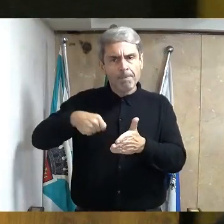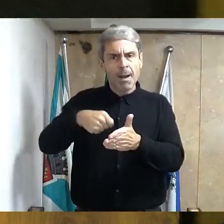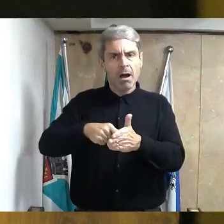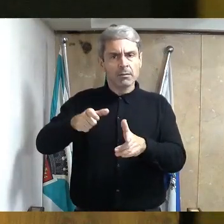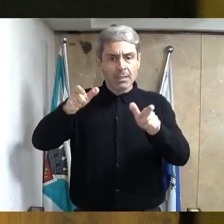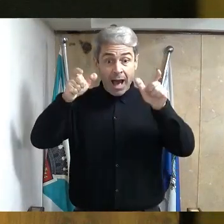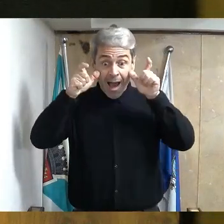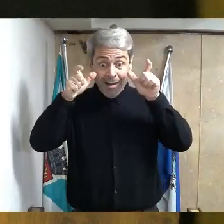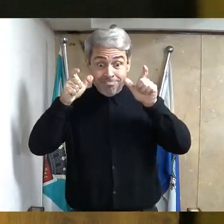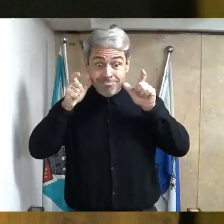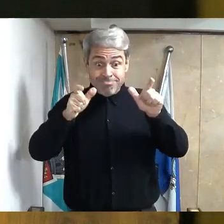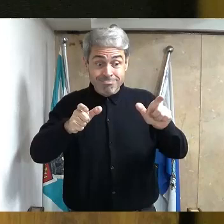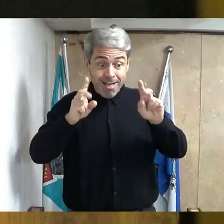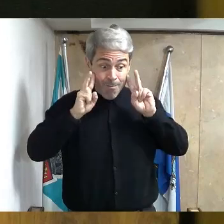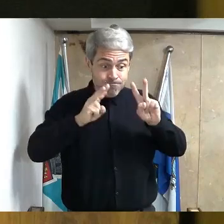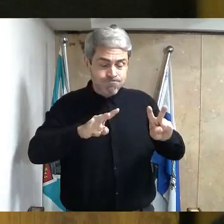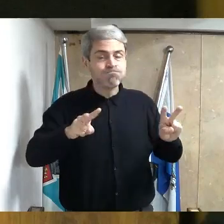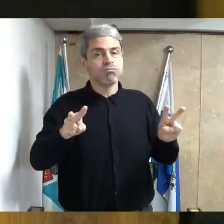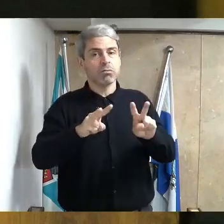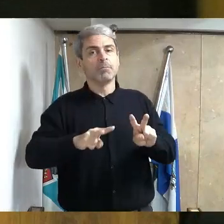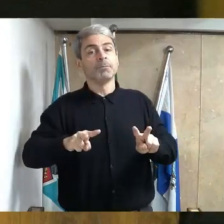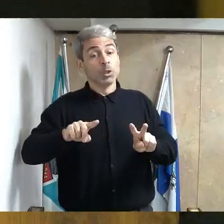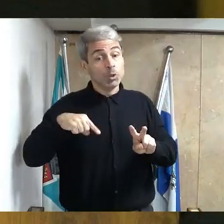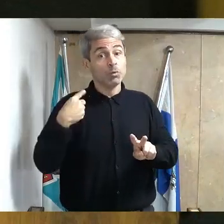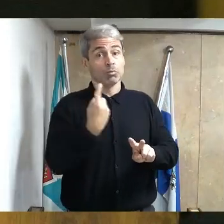atento. E nós